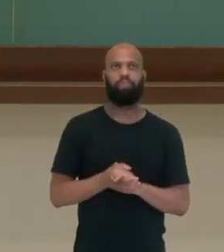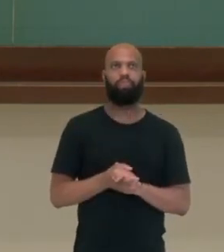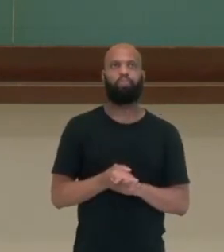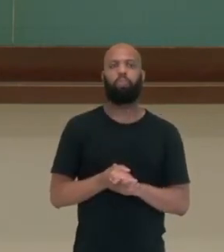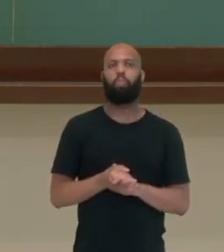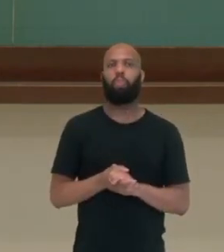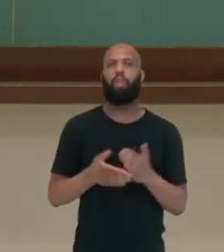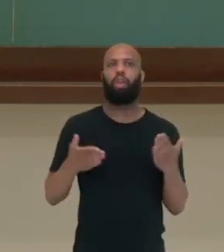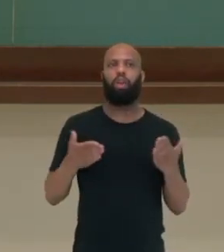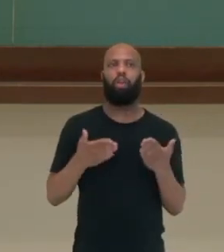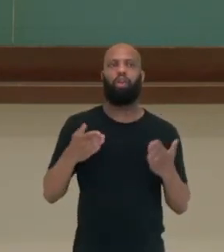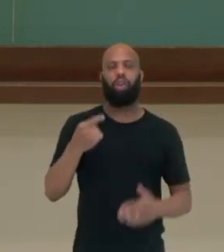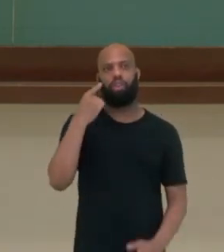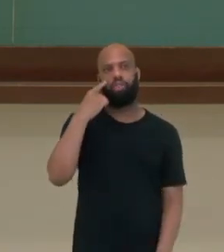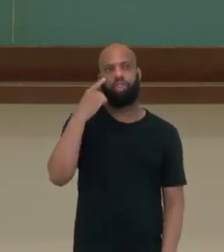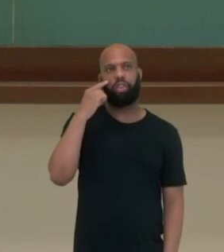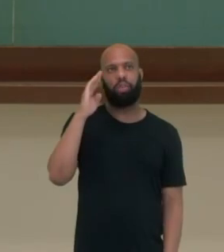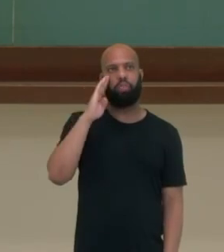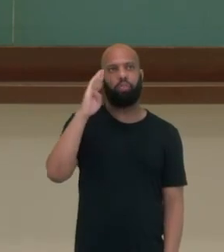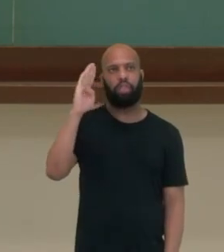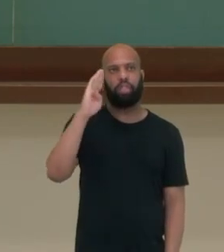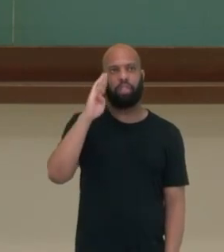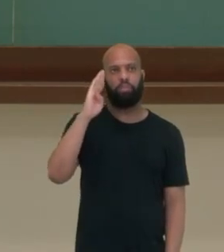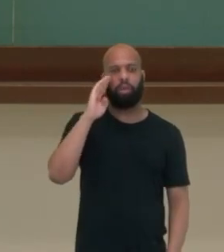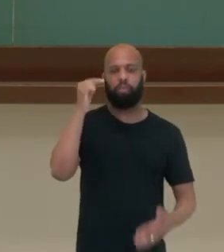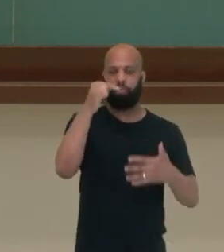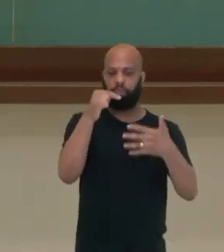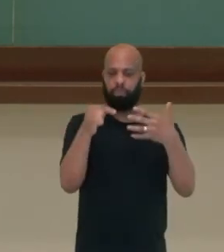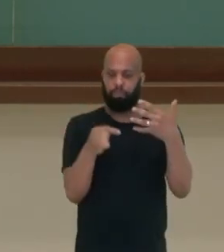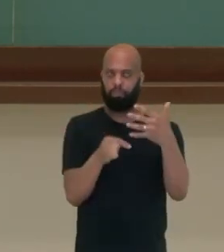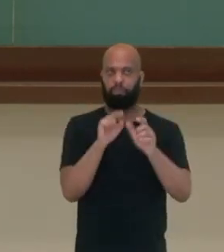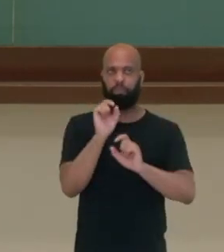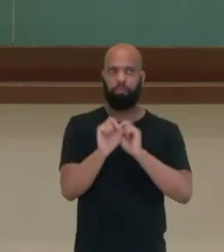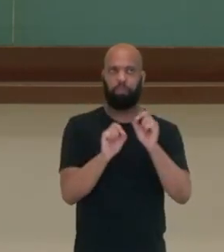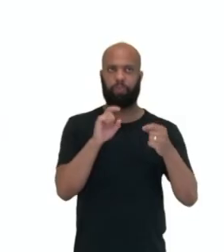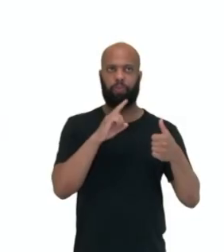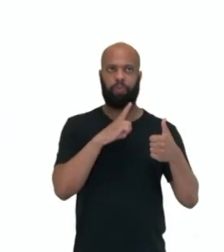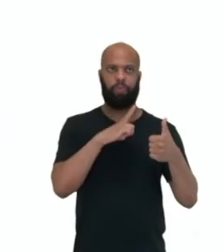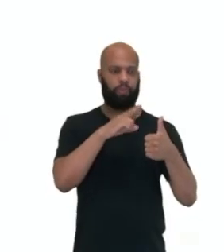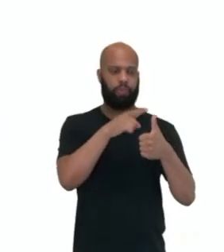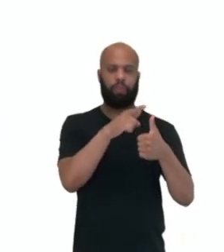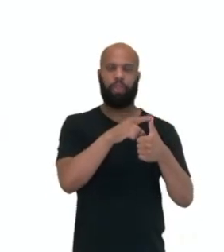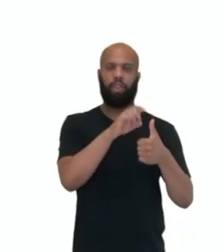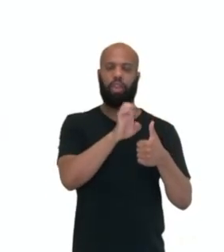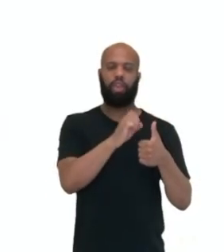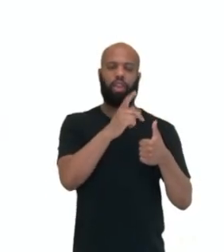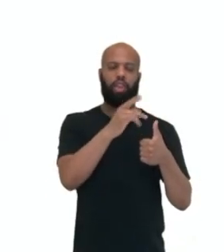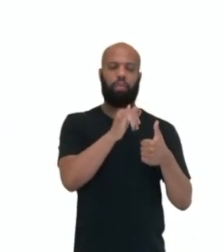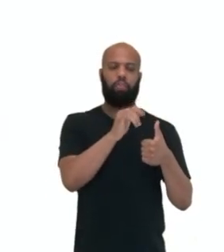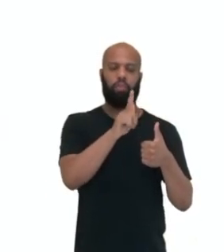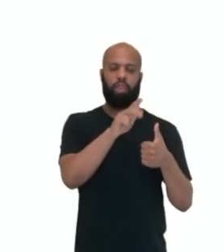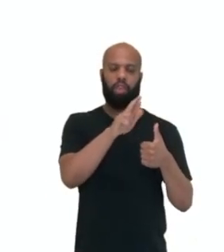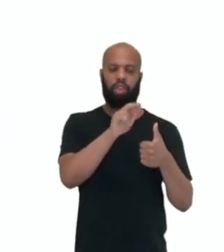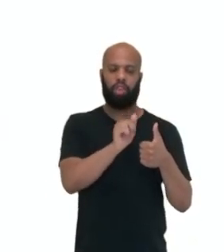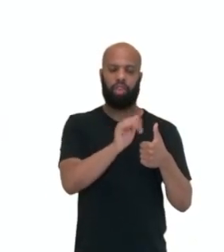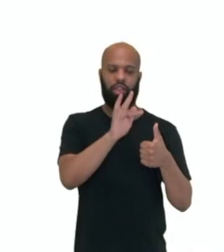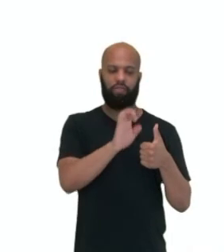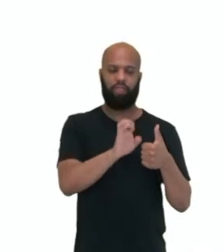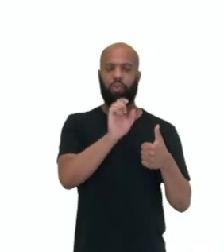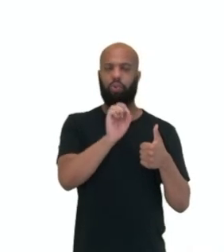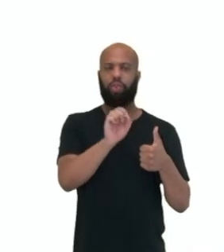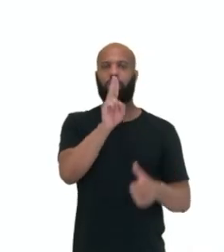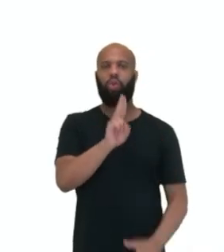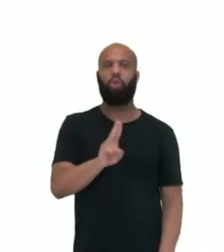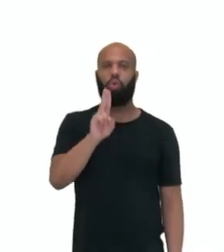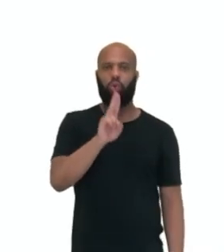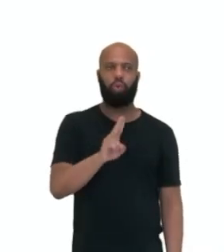que eu falei disso, quais são os principais então, né? Nós temos a epígrafe, que é o uso de um